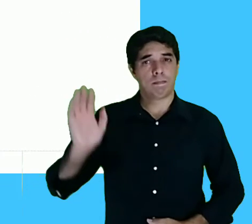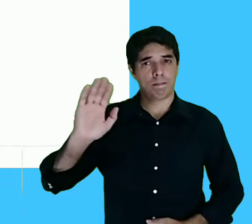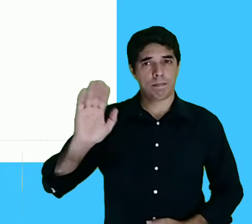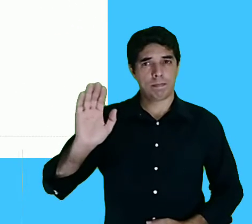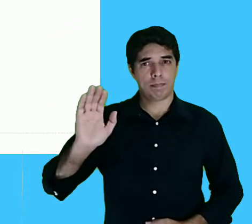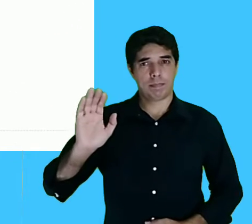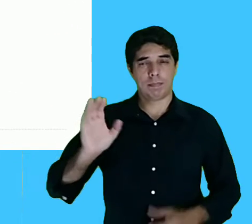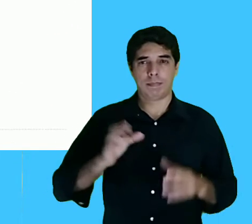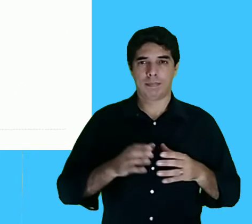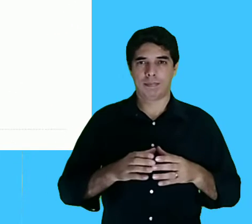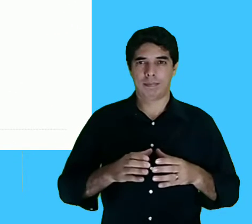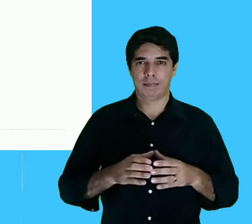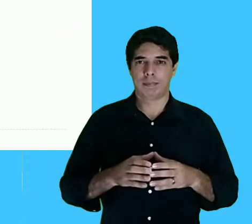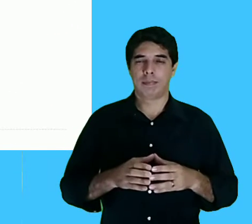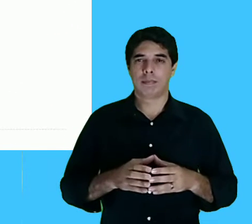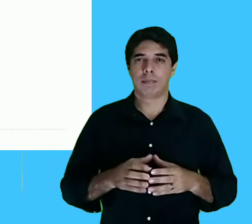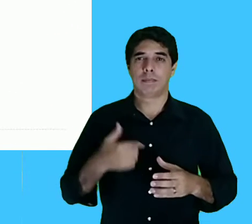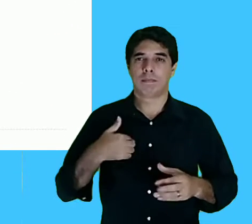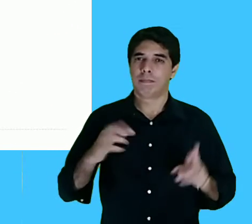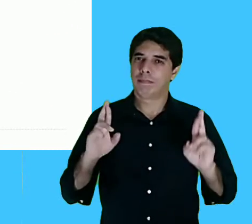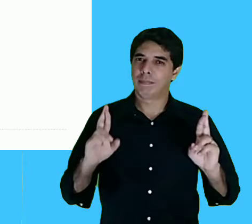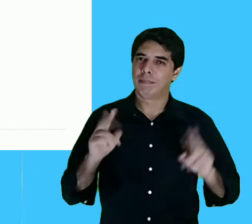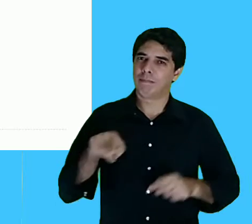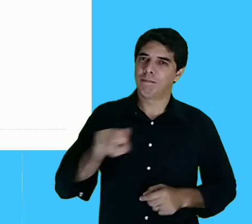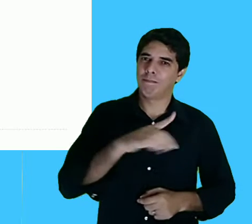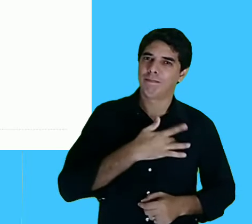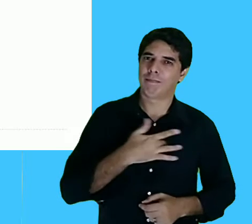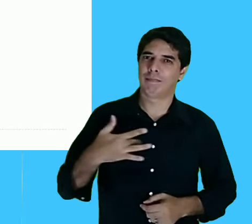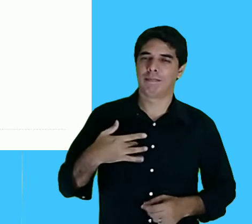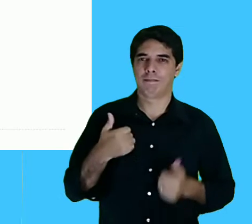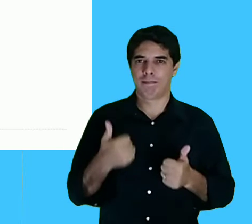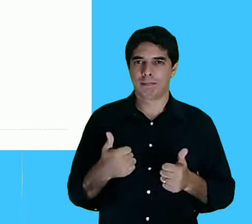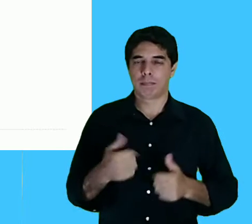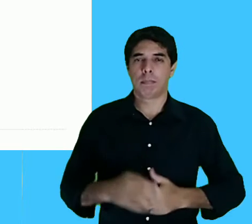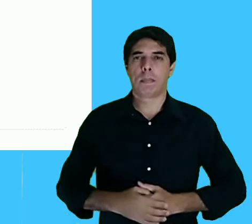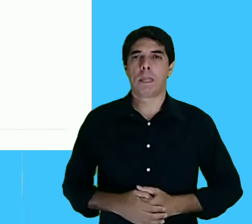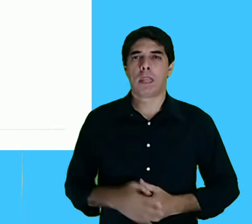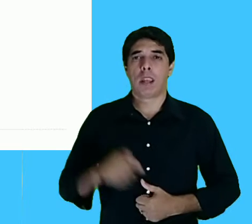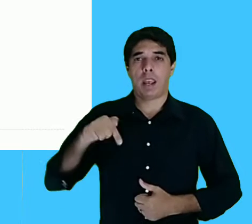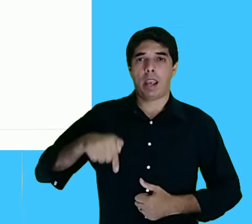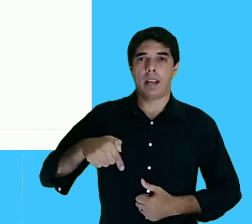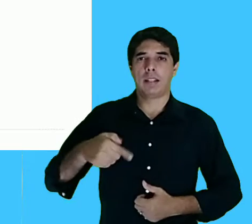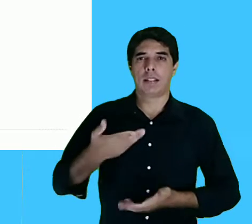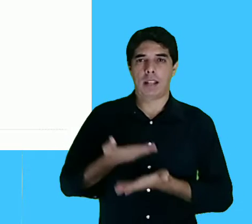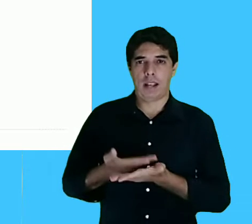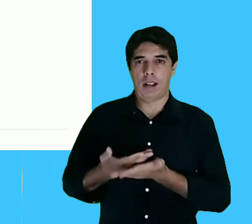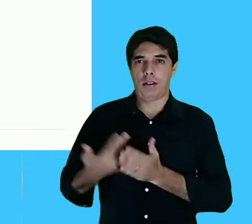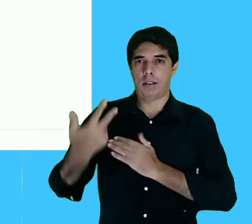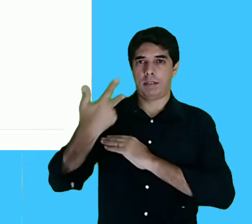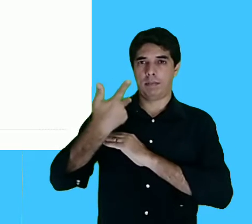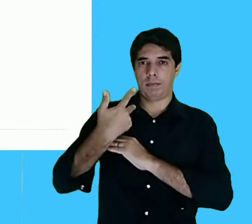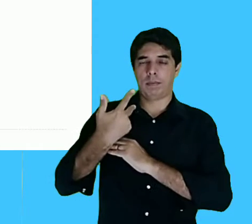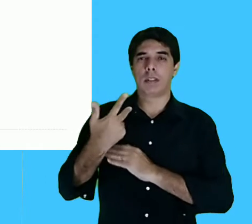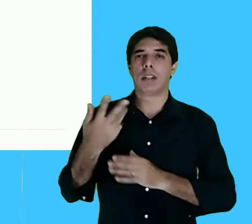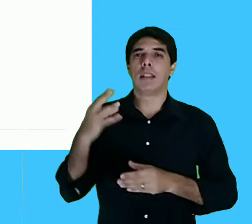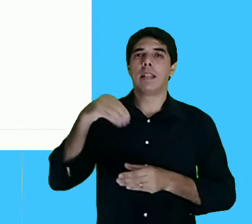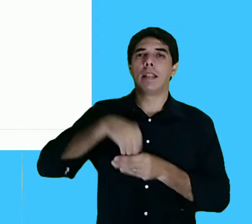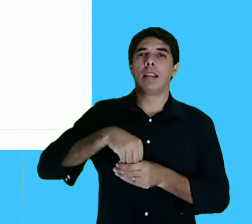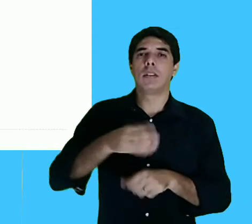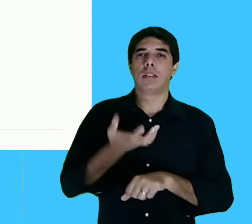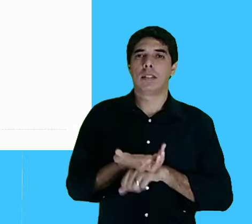Olá, pessoal! Espero que estejam todos bem. Essa videoaula está inserida na disciplina de Desenho Técnico